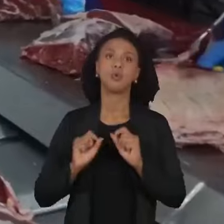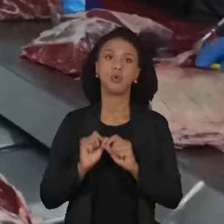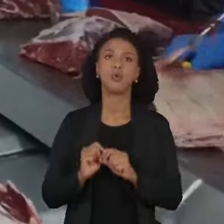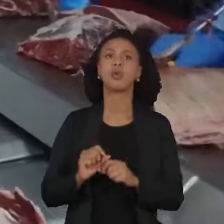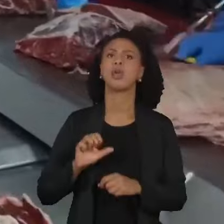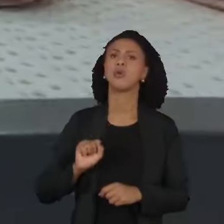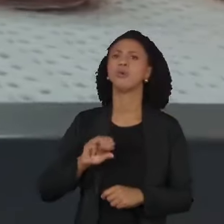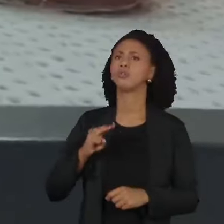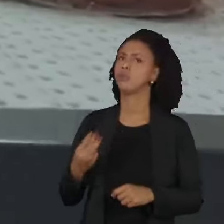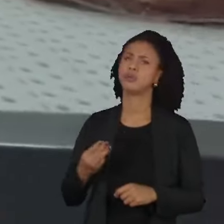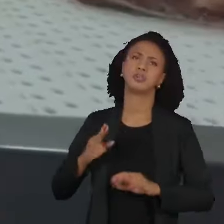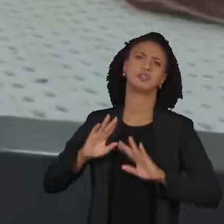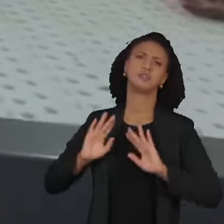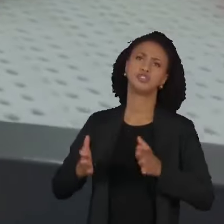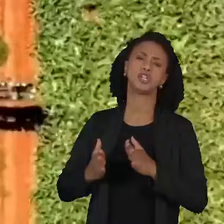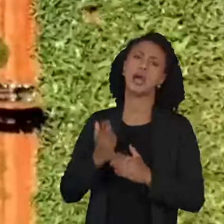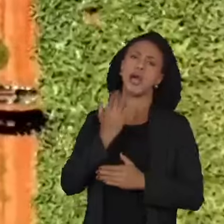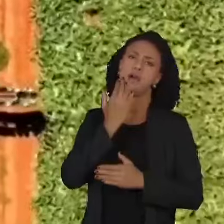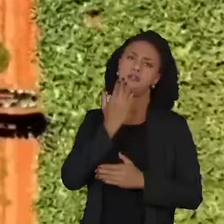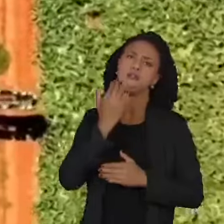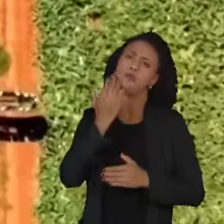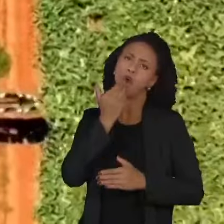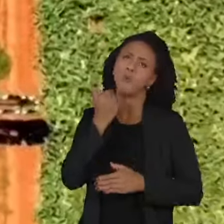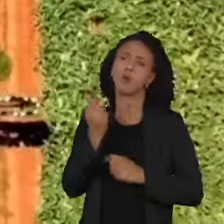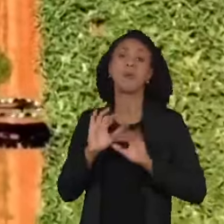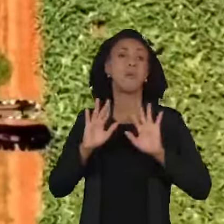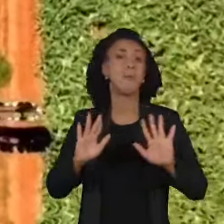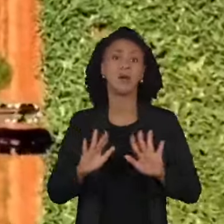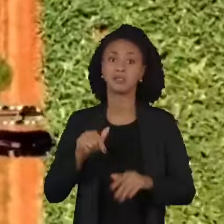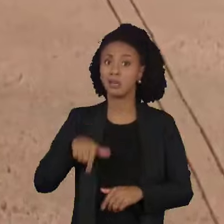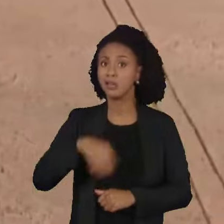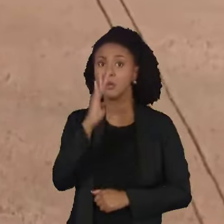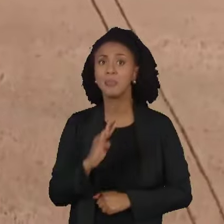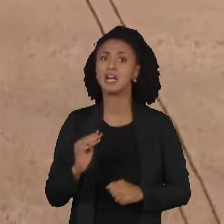bem longe do aceitável para um país que produz alimentos